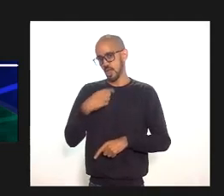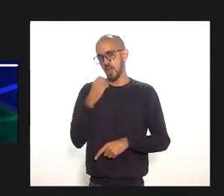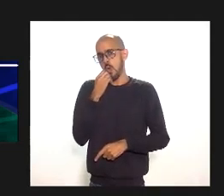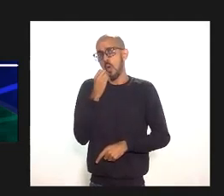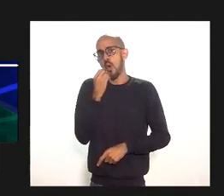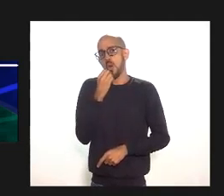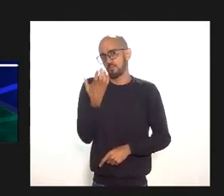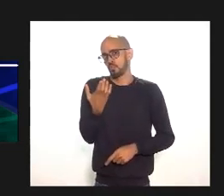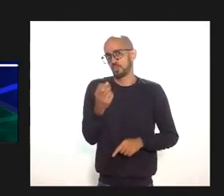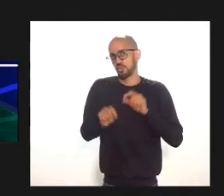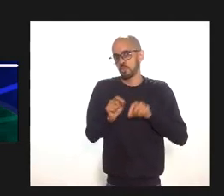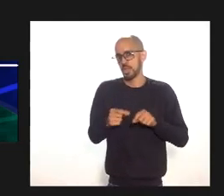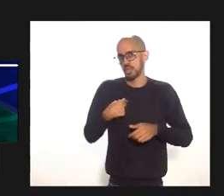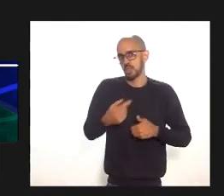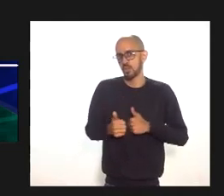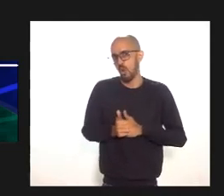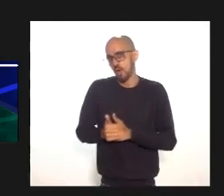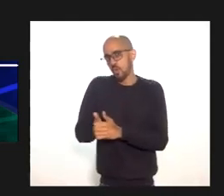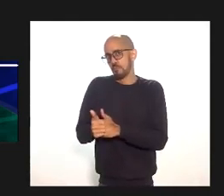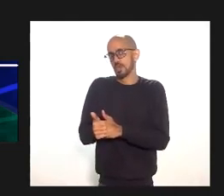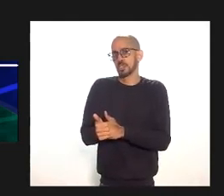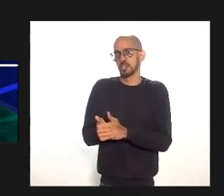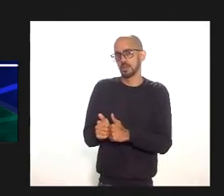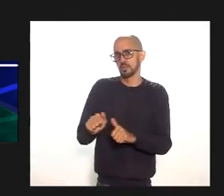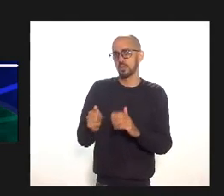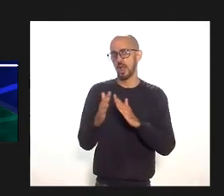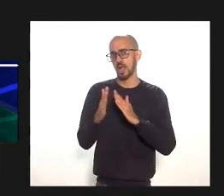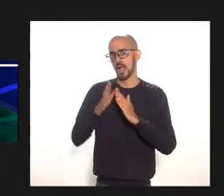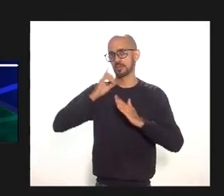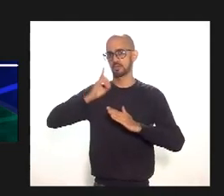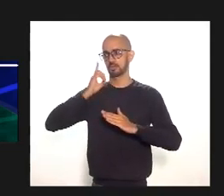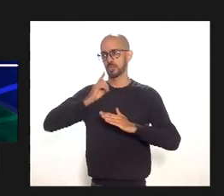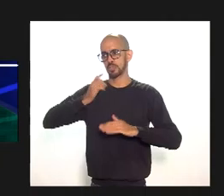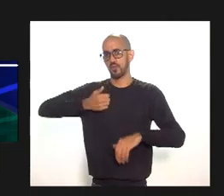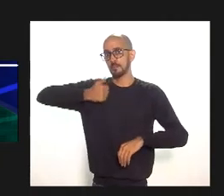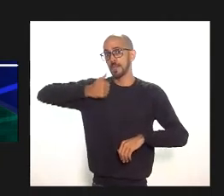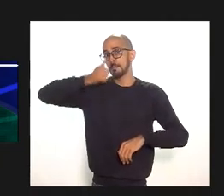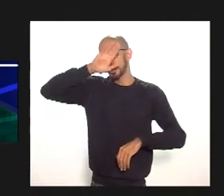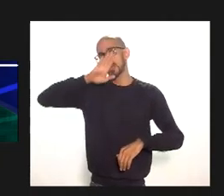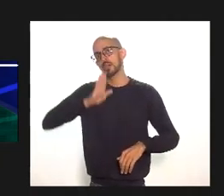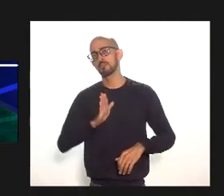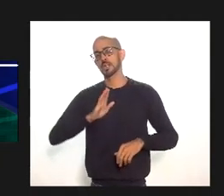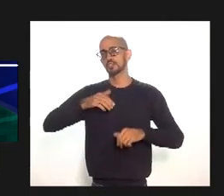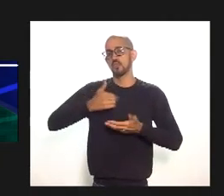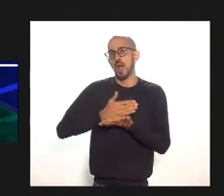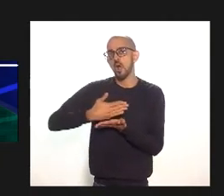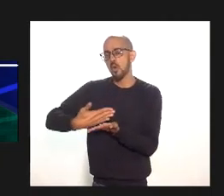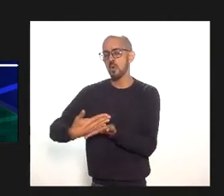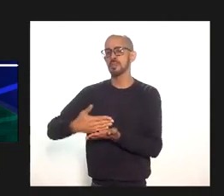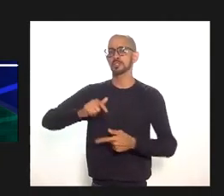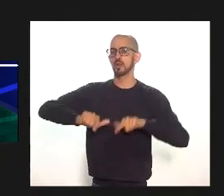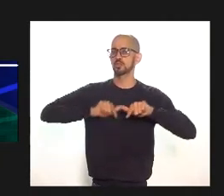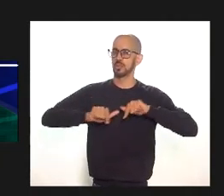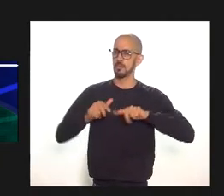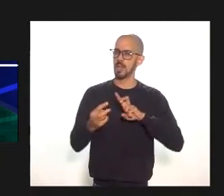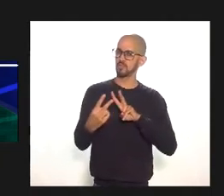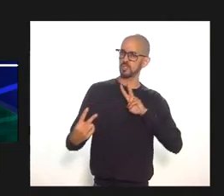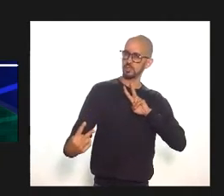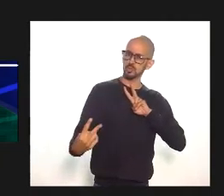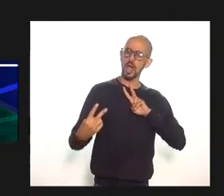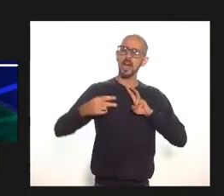acompanhando, todos nós, a gente está acompanhando, a Assembleia Legislativa foi a primeira no Brasil a iniciar os trabalhos remotos, a